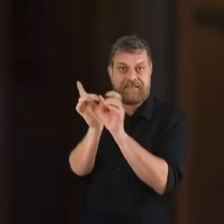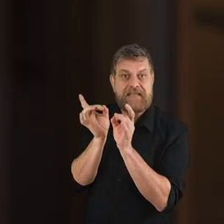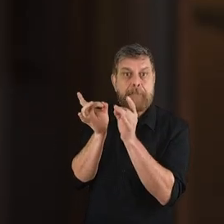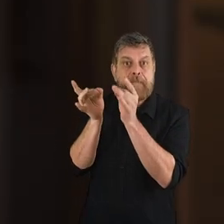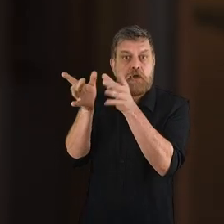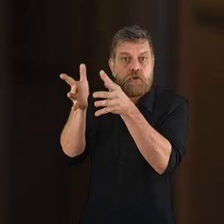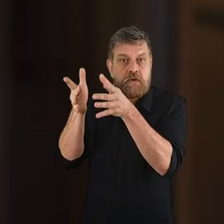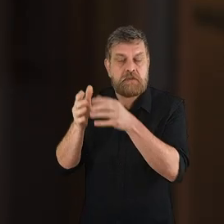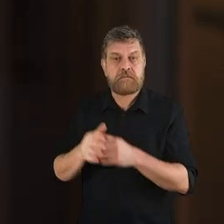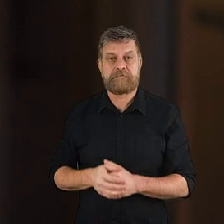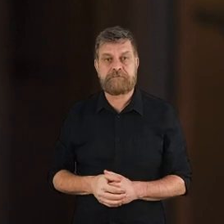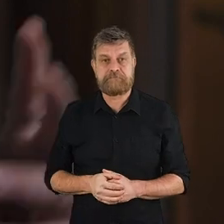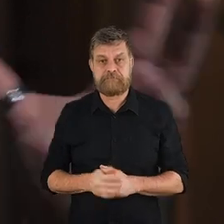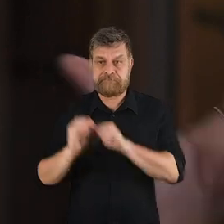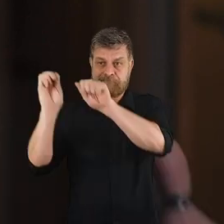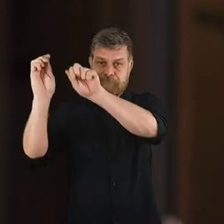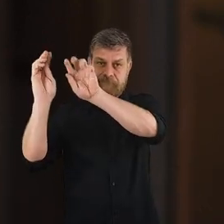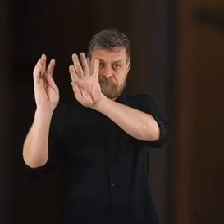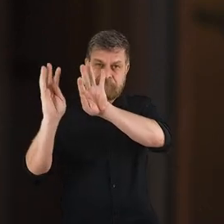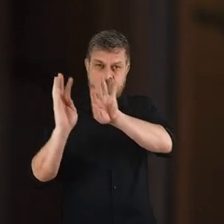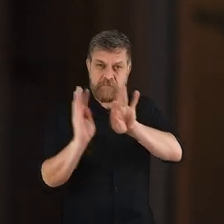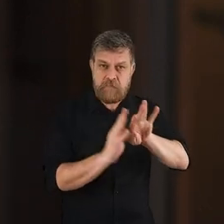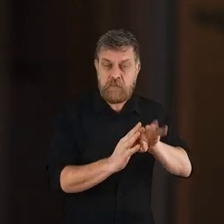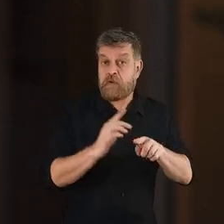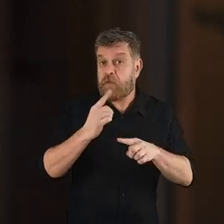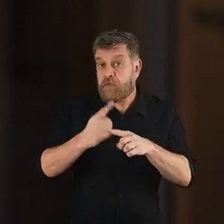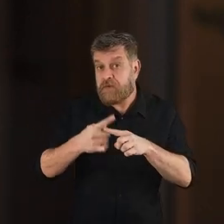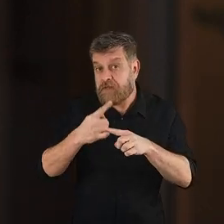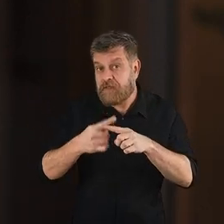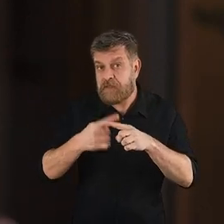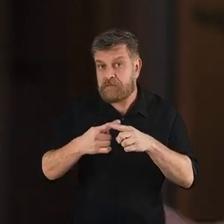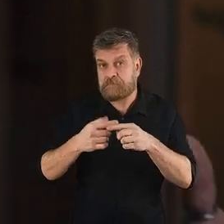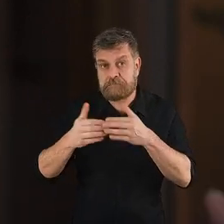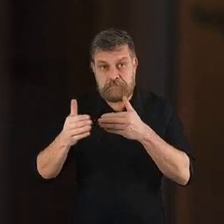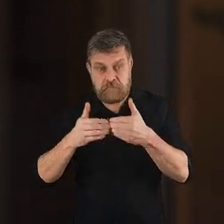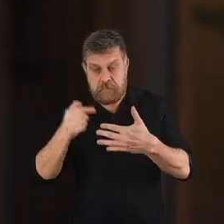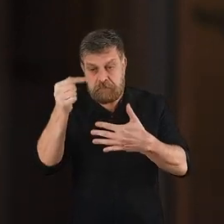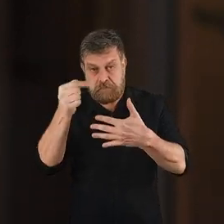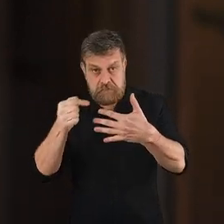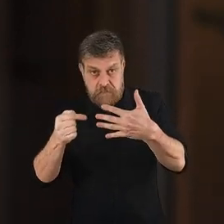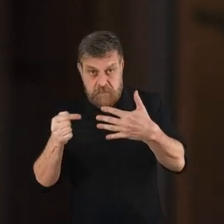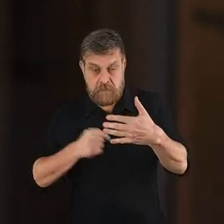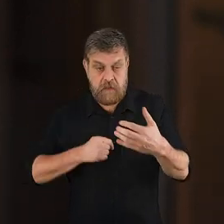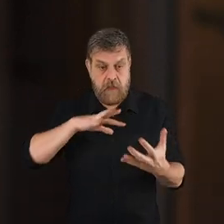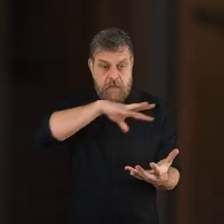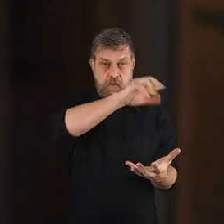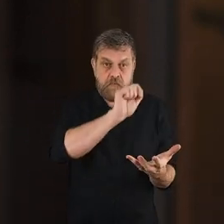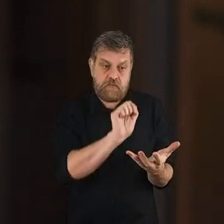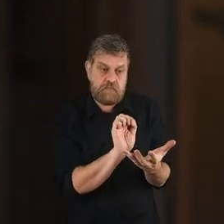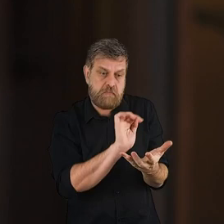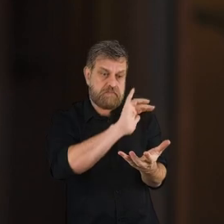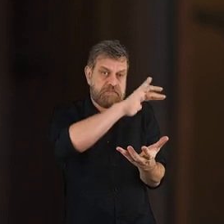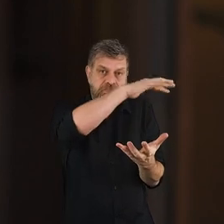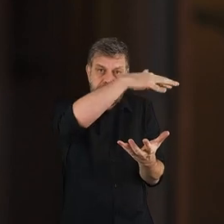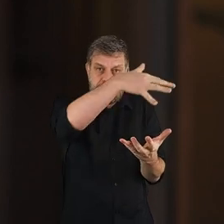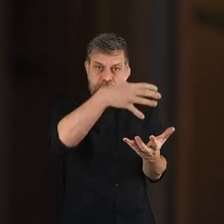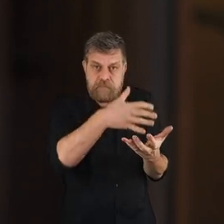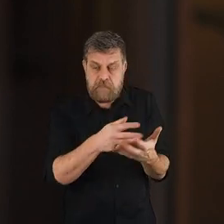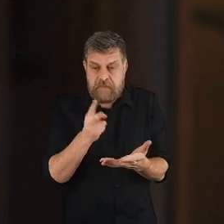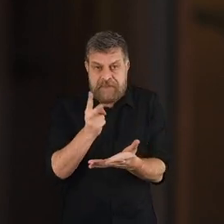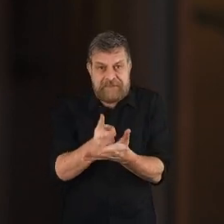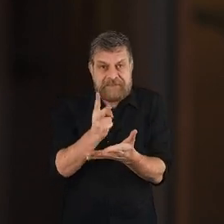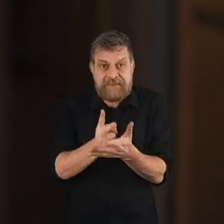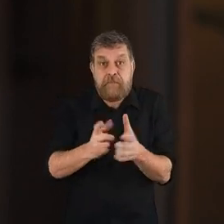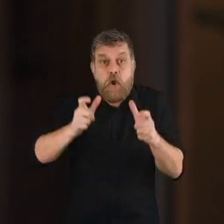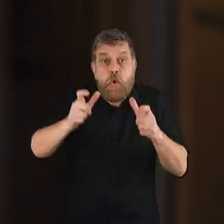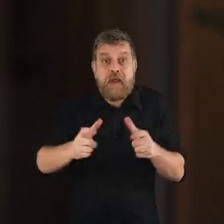país, e aí por qualquer razão, e se espalha pelo mundo. Não necessariamente fica concentrado num